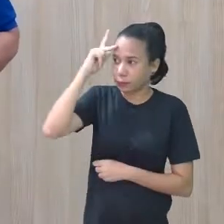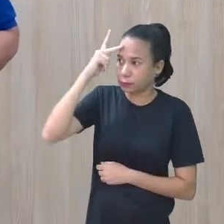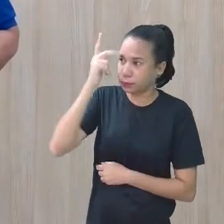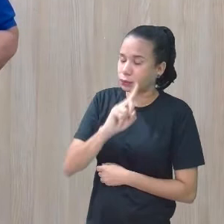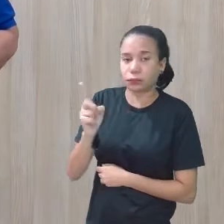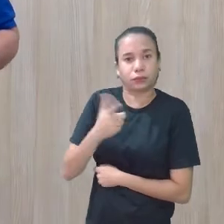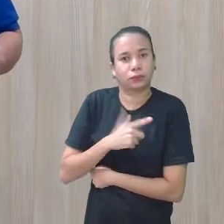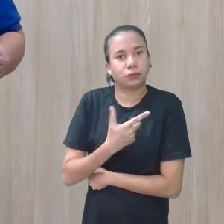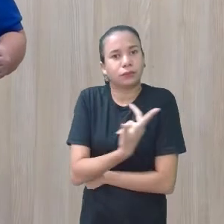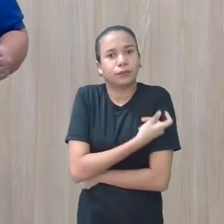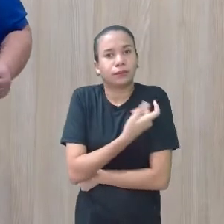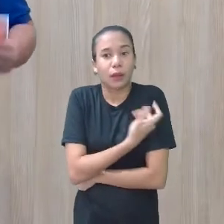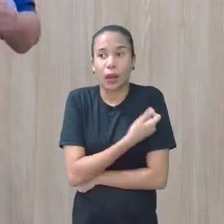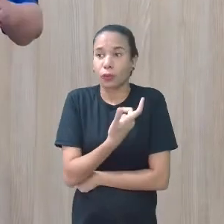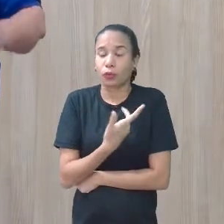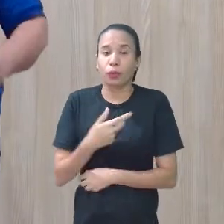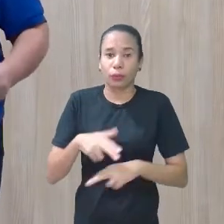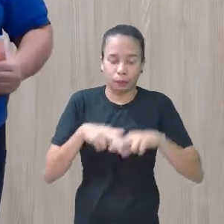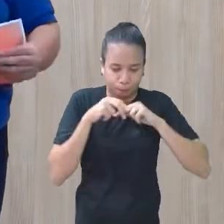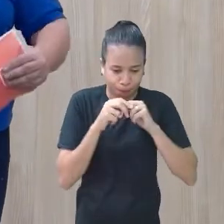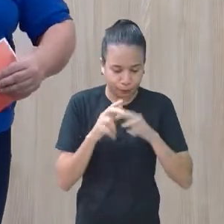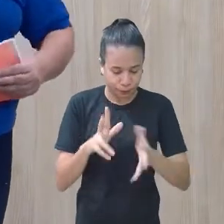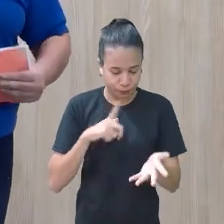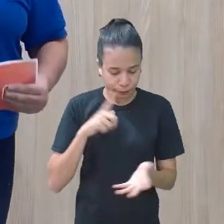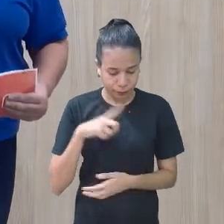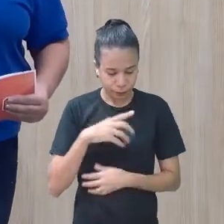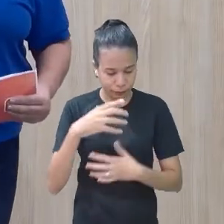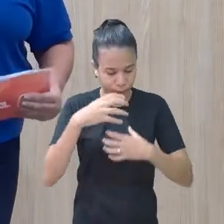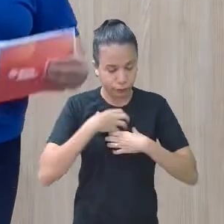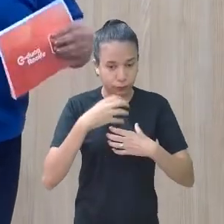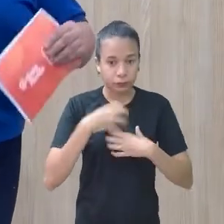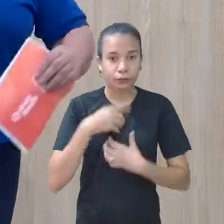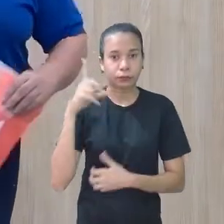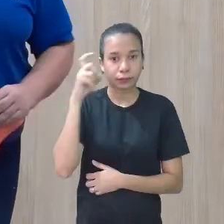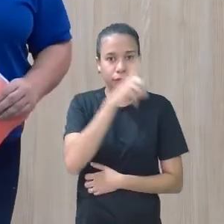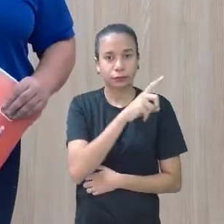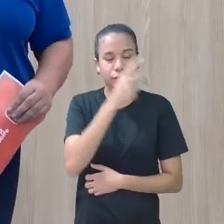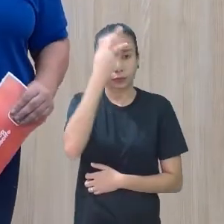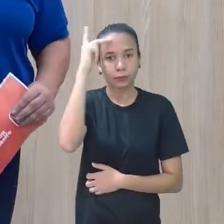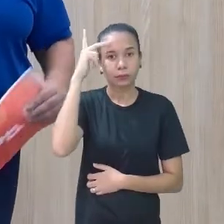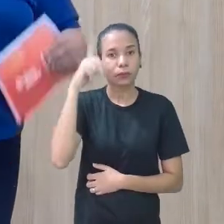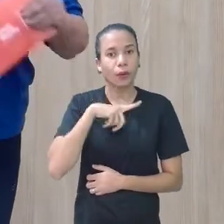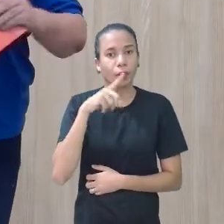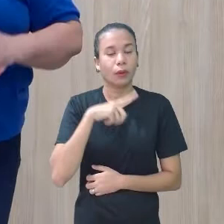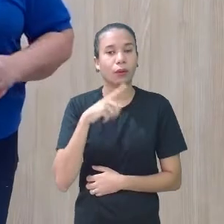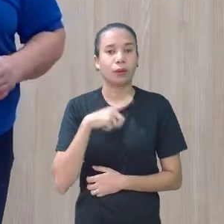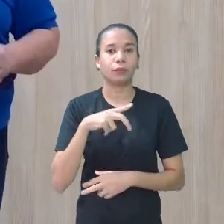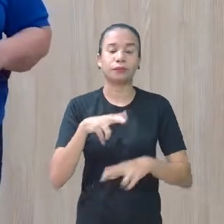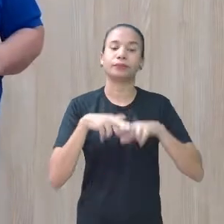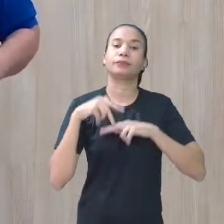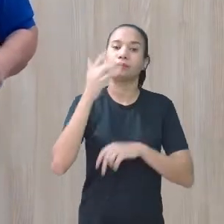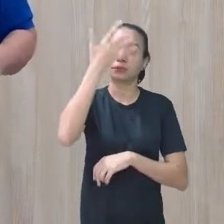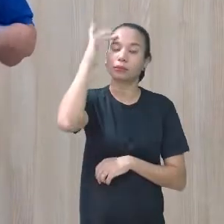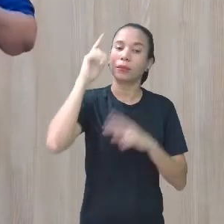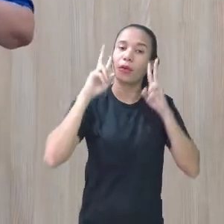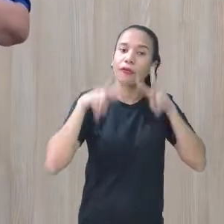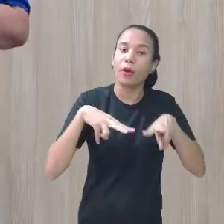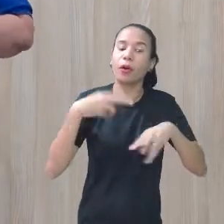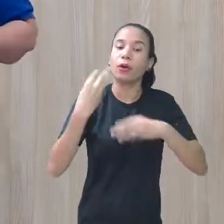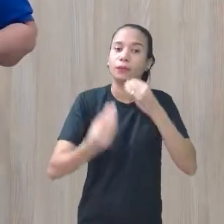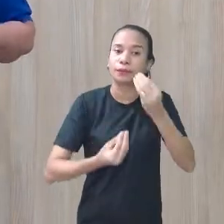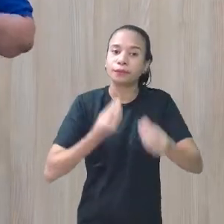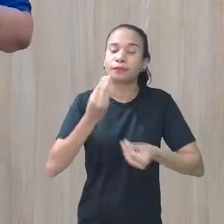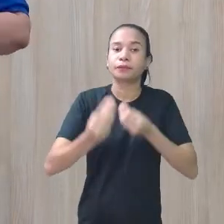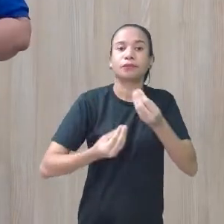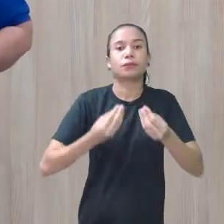a vacina e estão aí com sintomas bem mais graves e muitos chegando à morte, onde aí a gente vê através